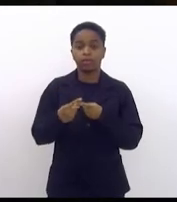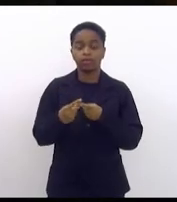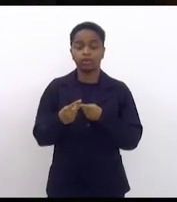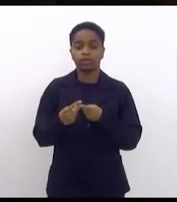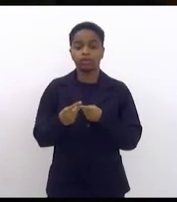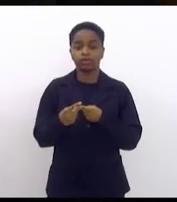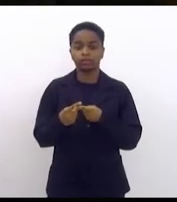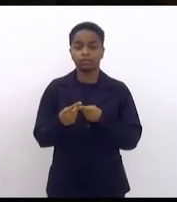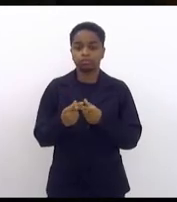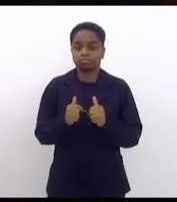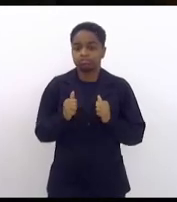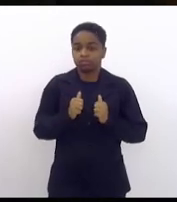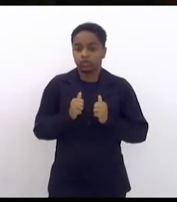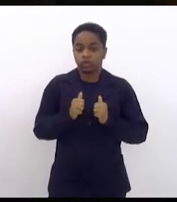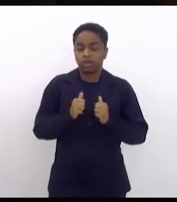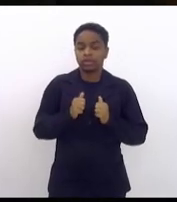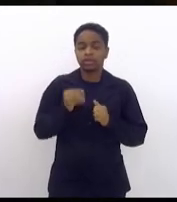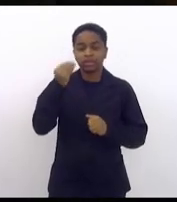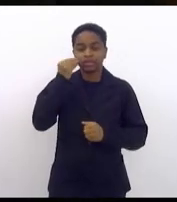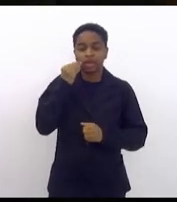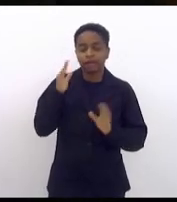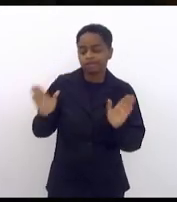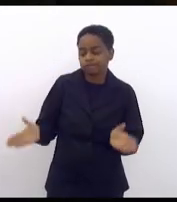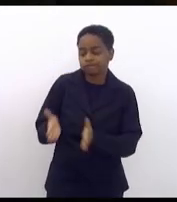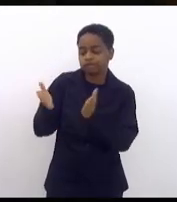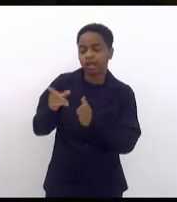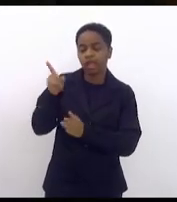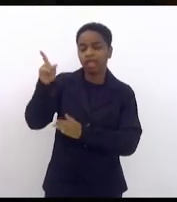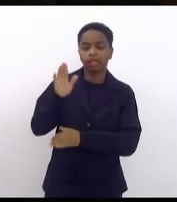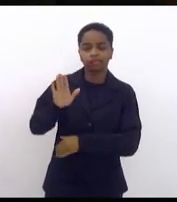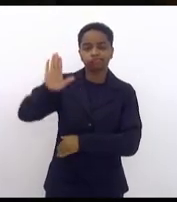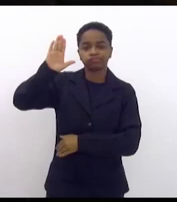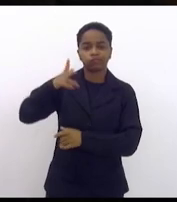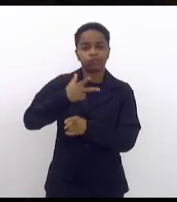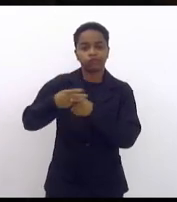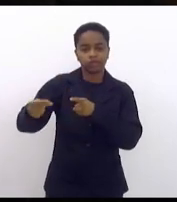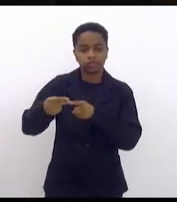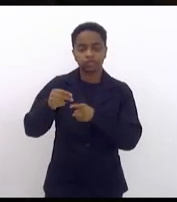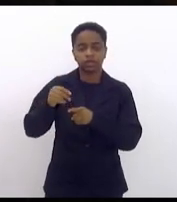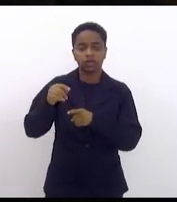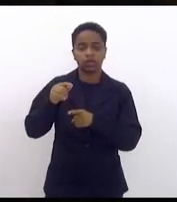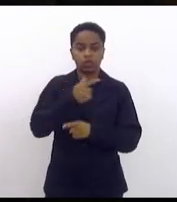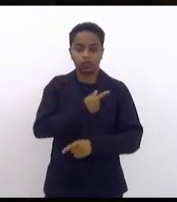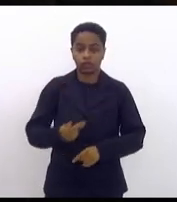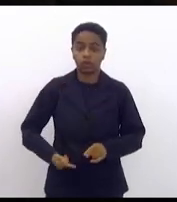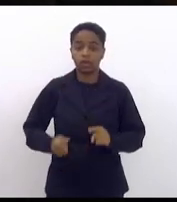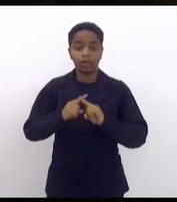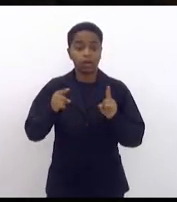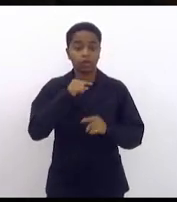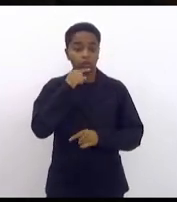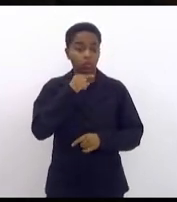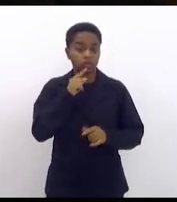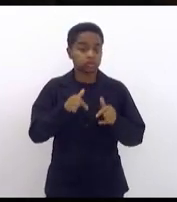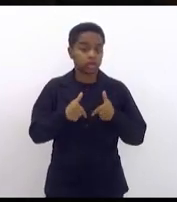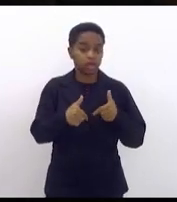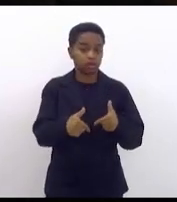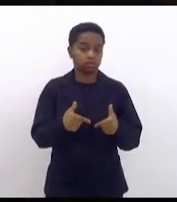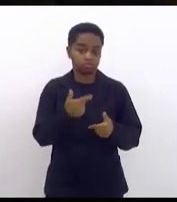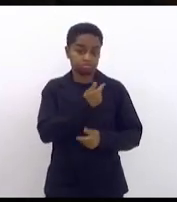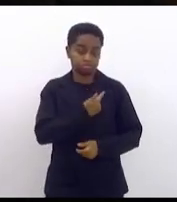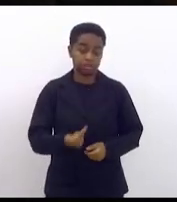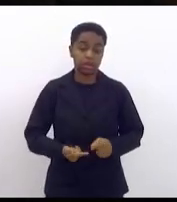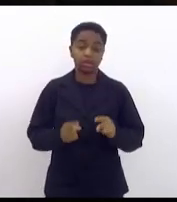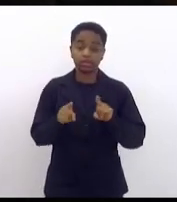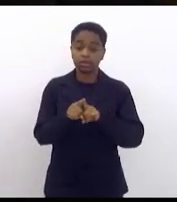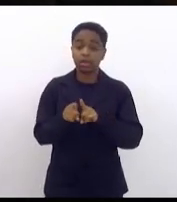hipertrofiar a capacidade eleitoral do governador, mas acabaram completamente com a sua capacidade de governabilidade. Além disso, o que, é que o